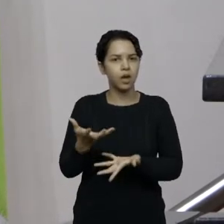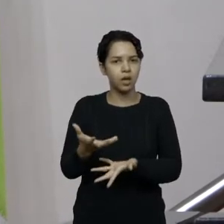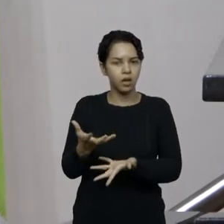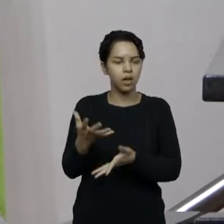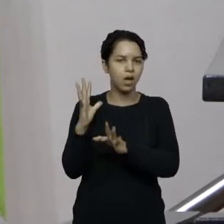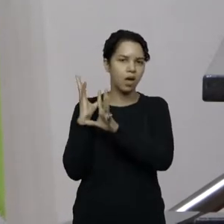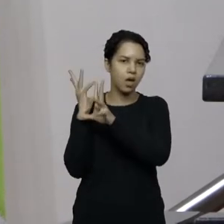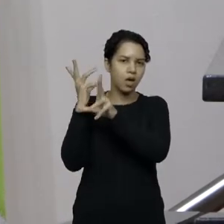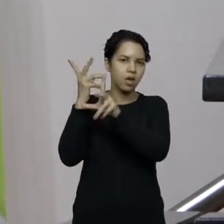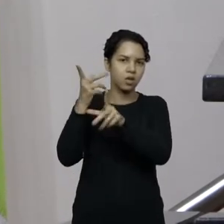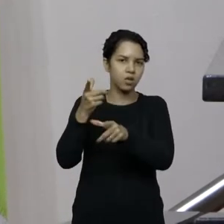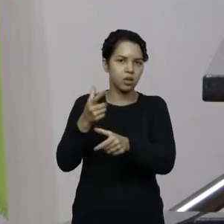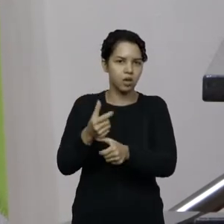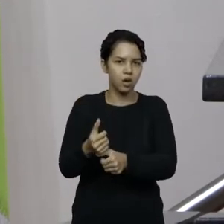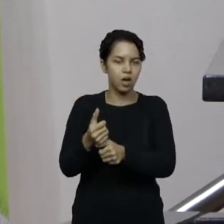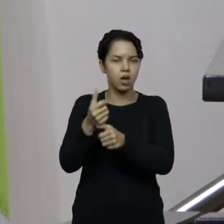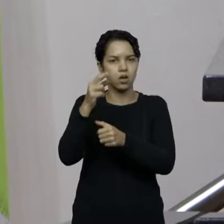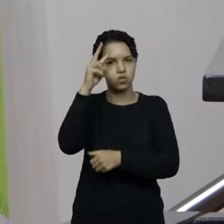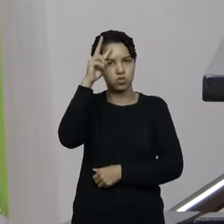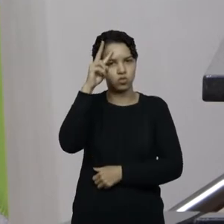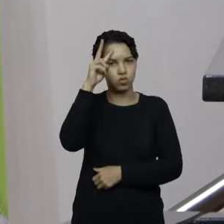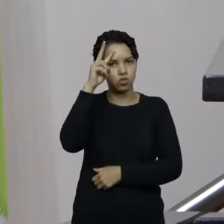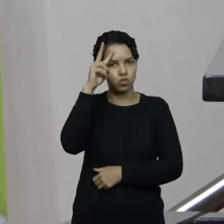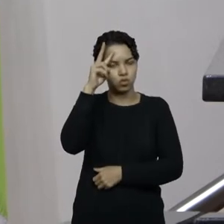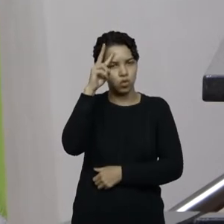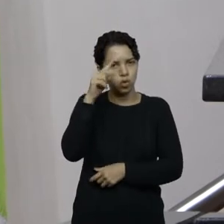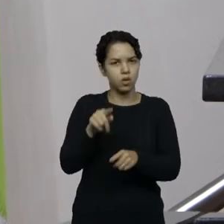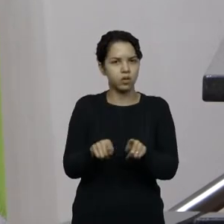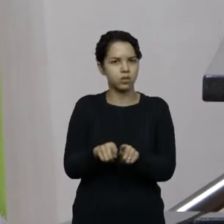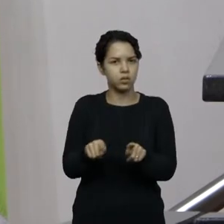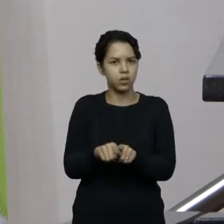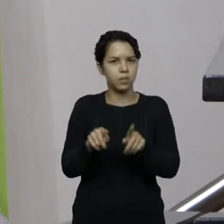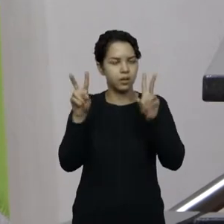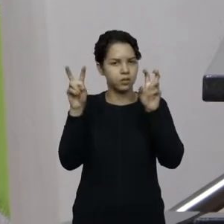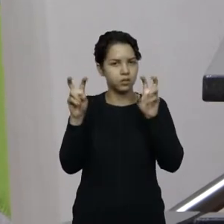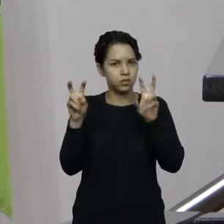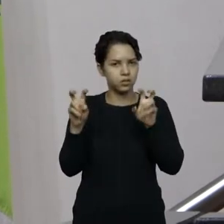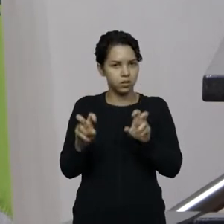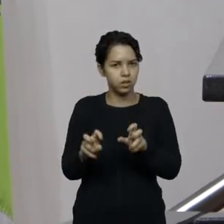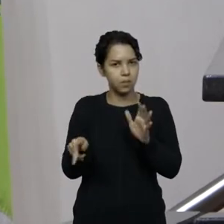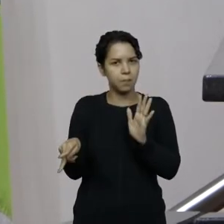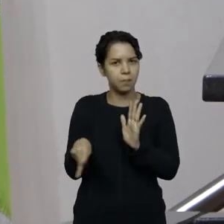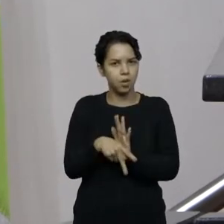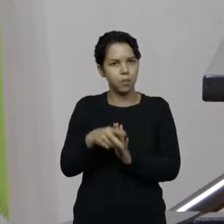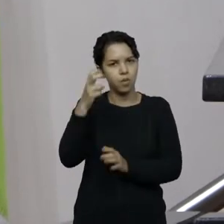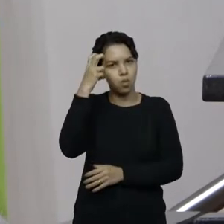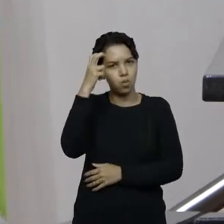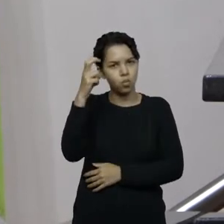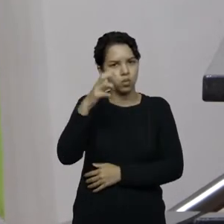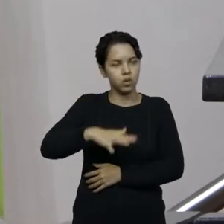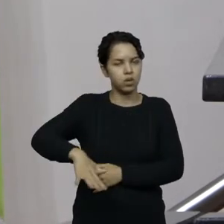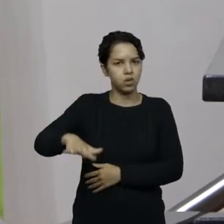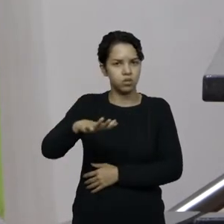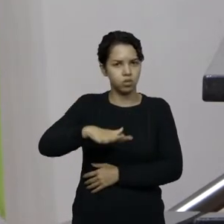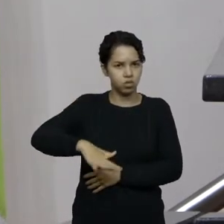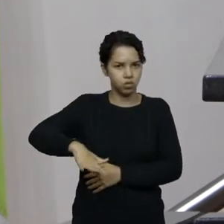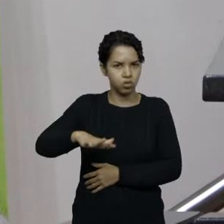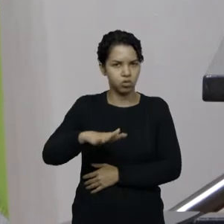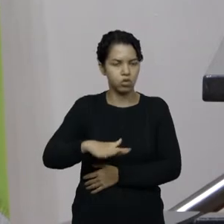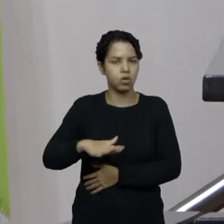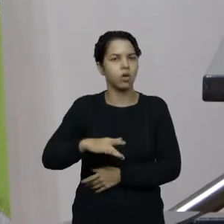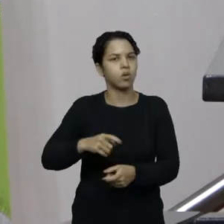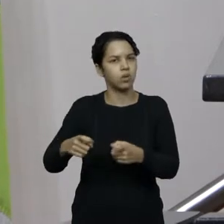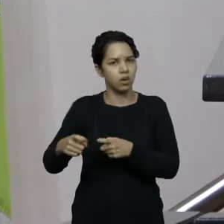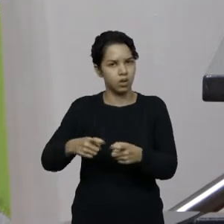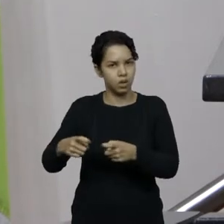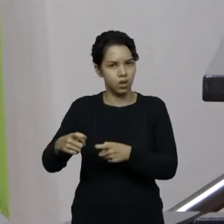a história e questões e culturais da região do Contestado além de